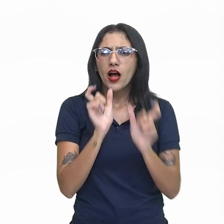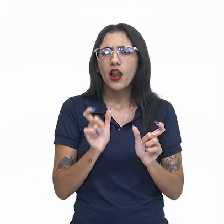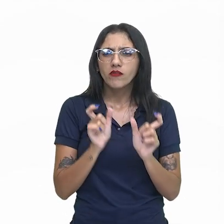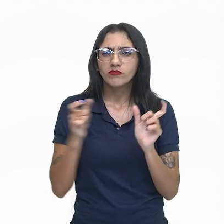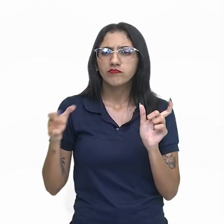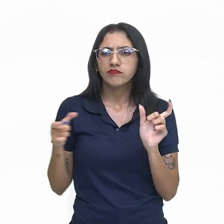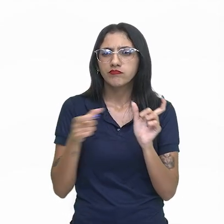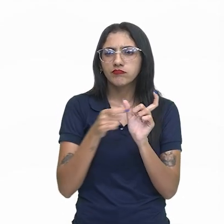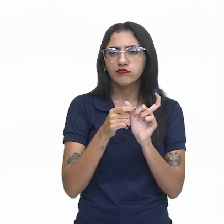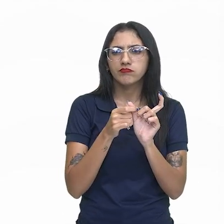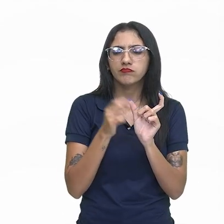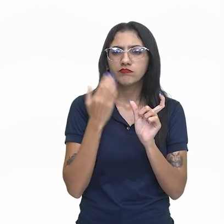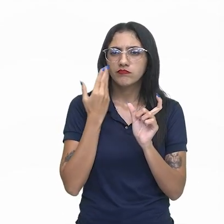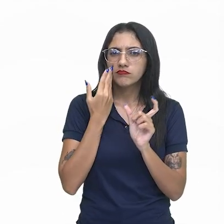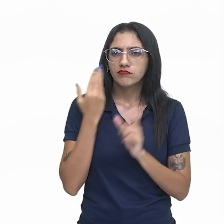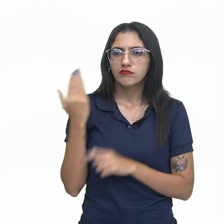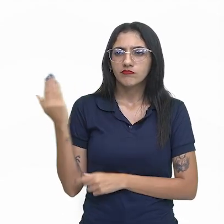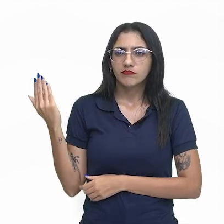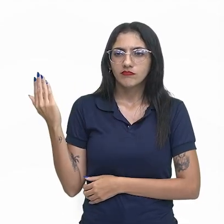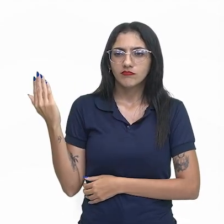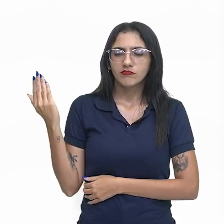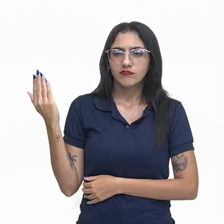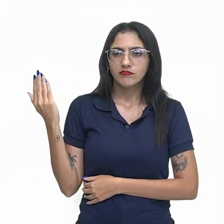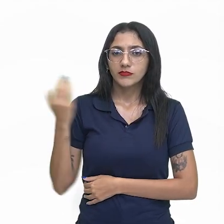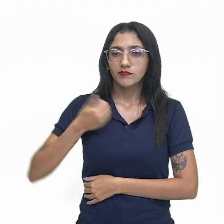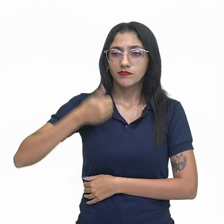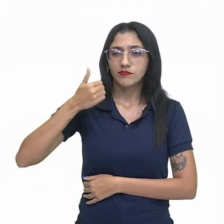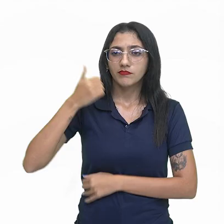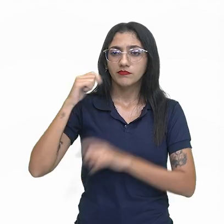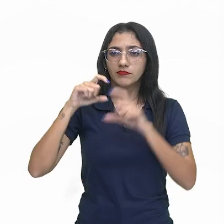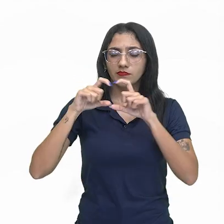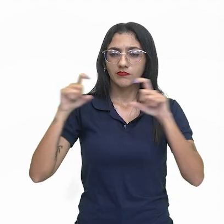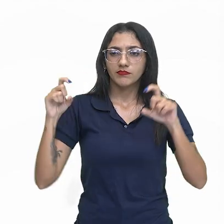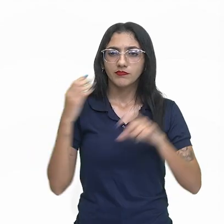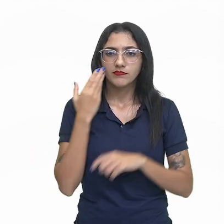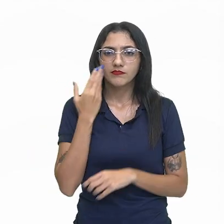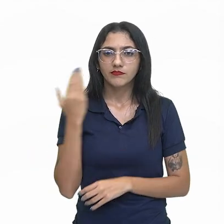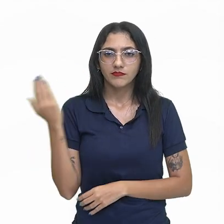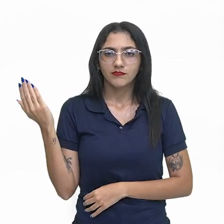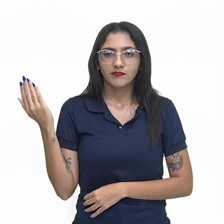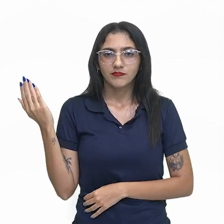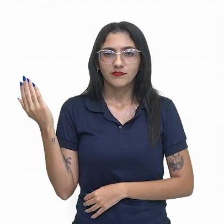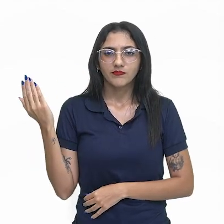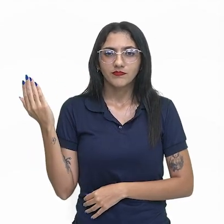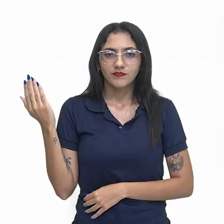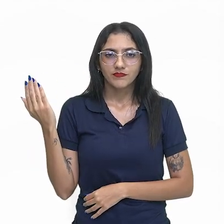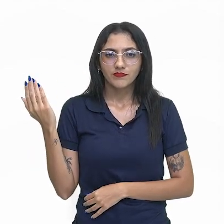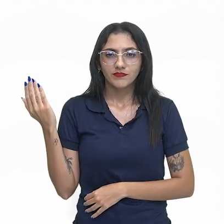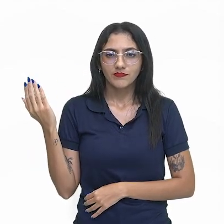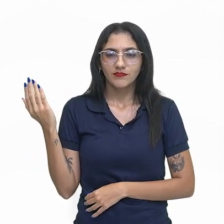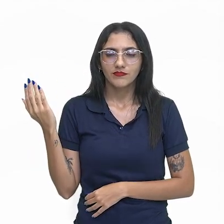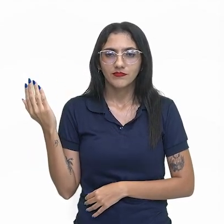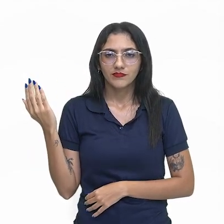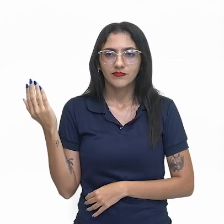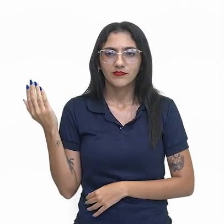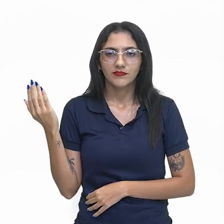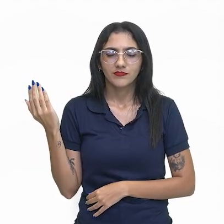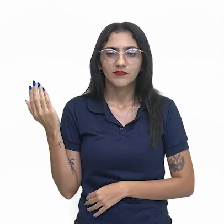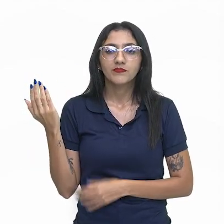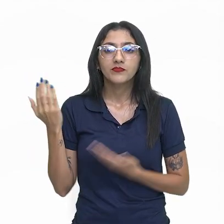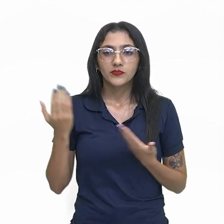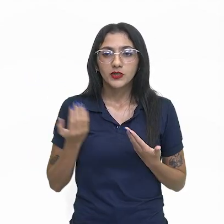e, também, não somente, além de, né, eu fiz muita